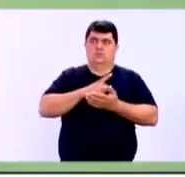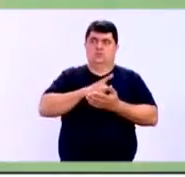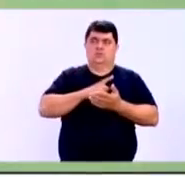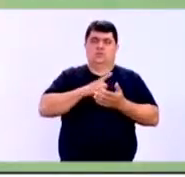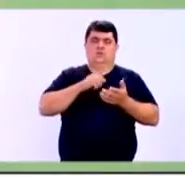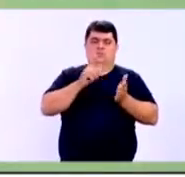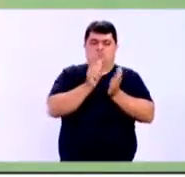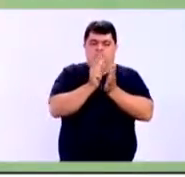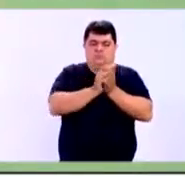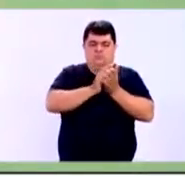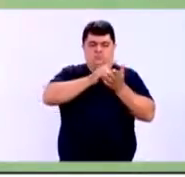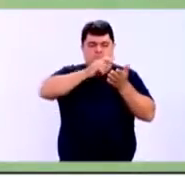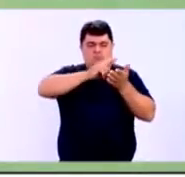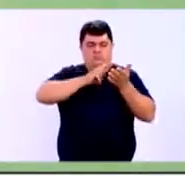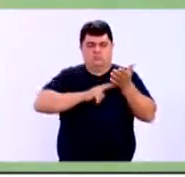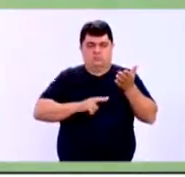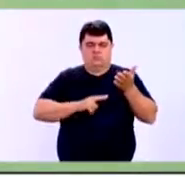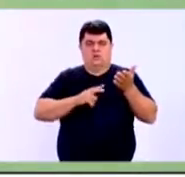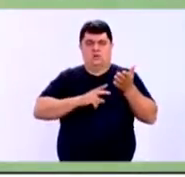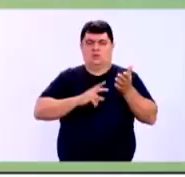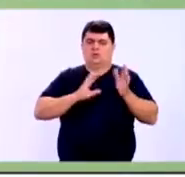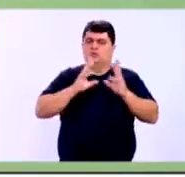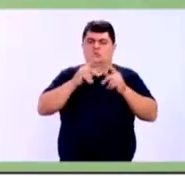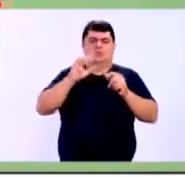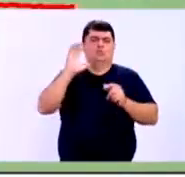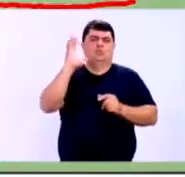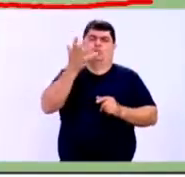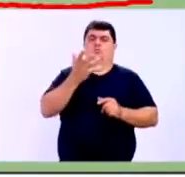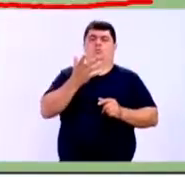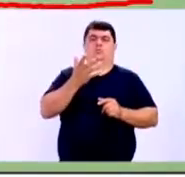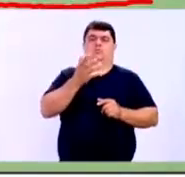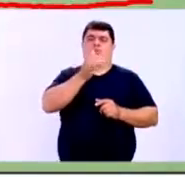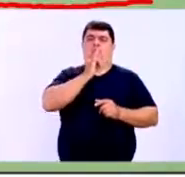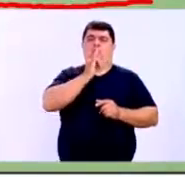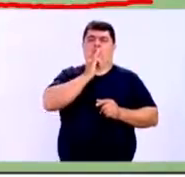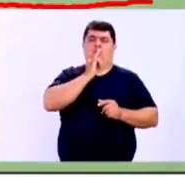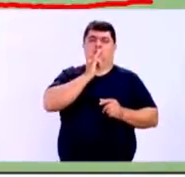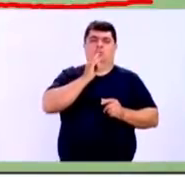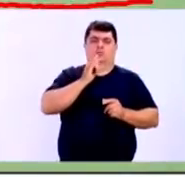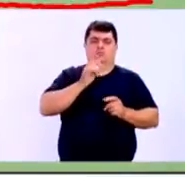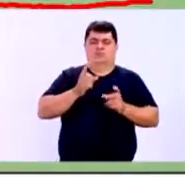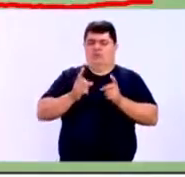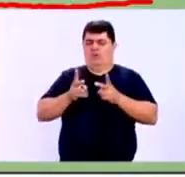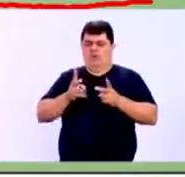ficha de controle para cada transação. Ficha de controle.